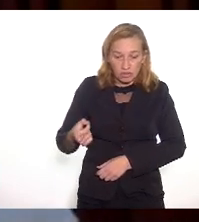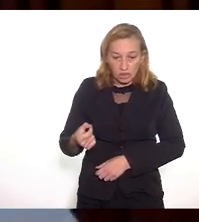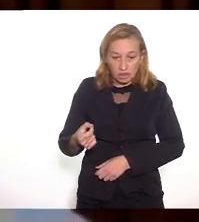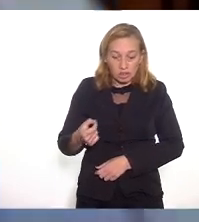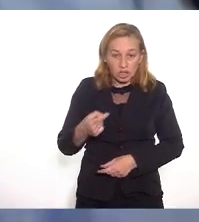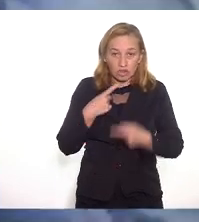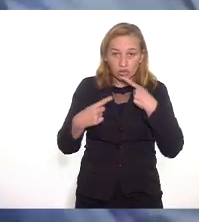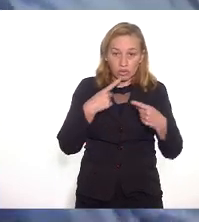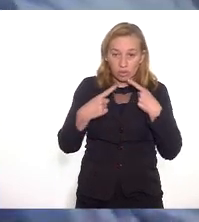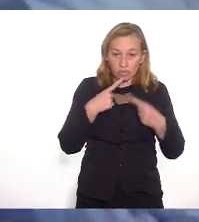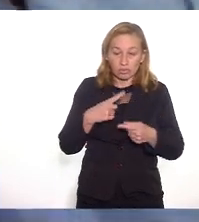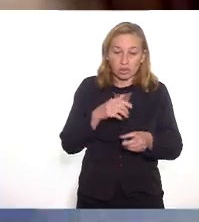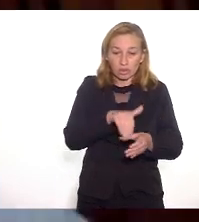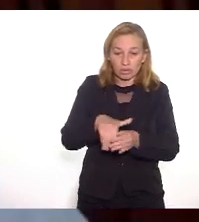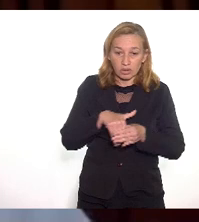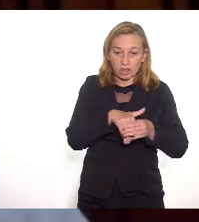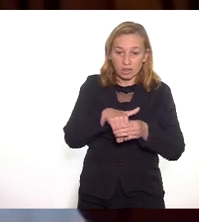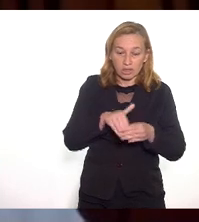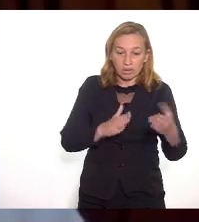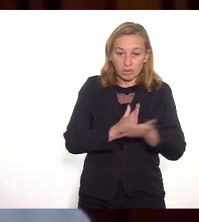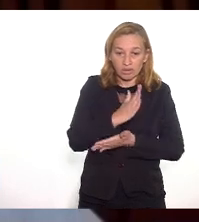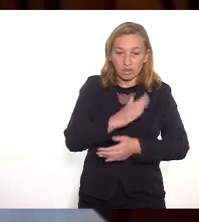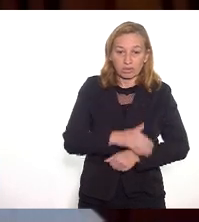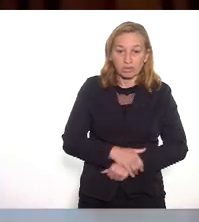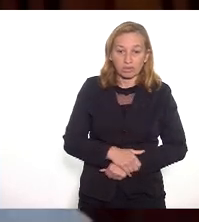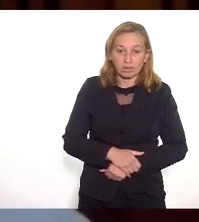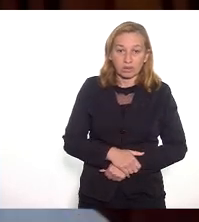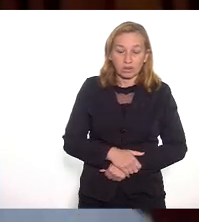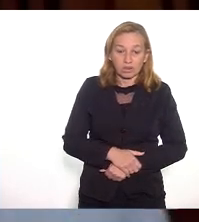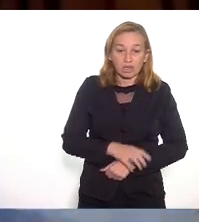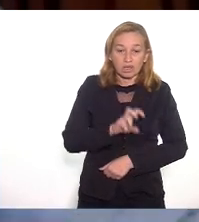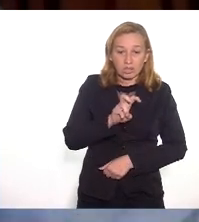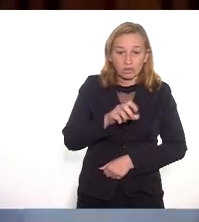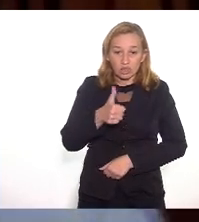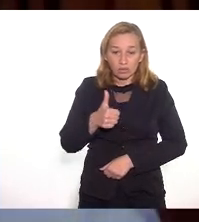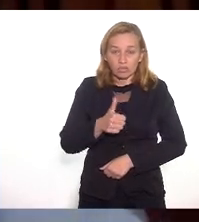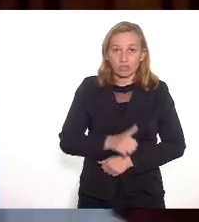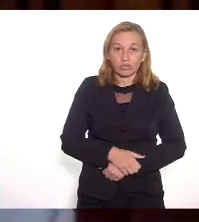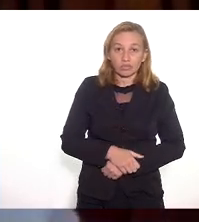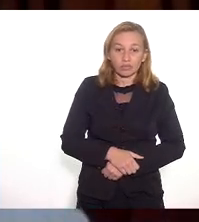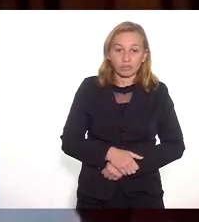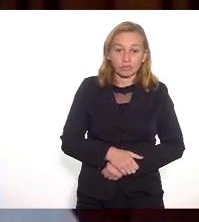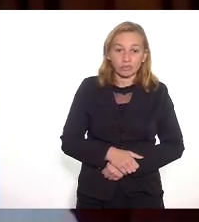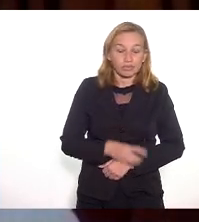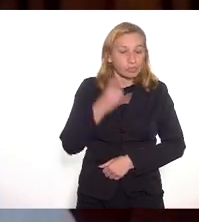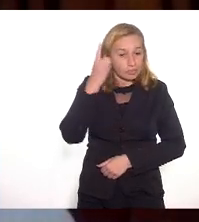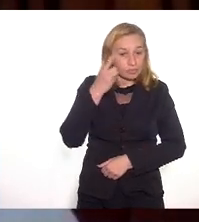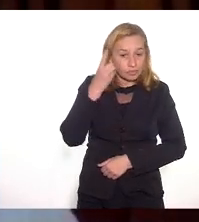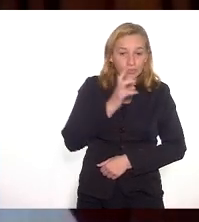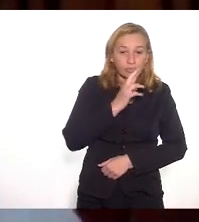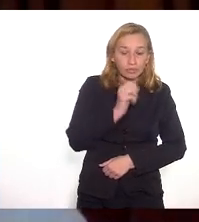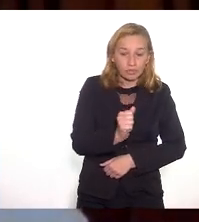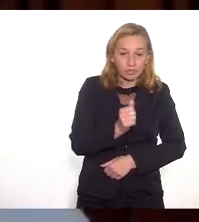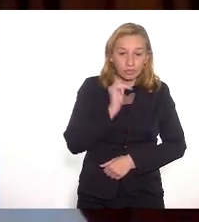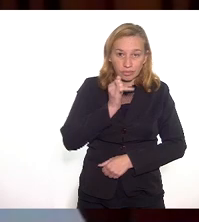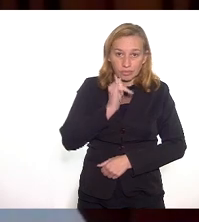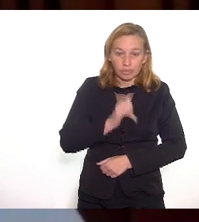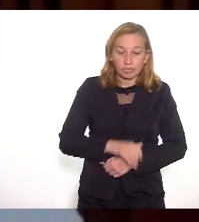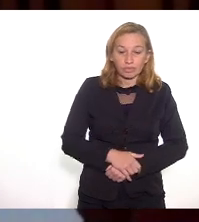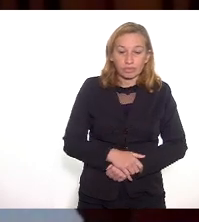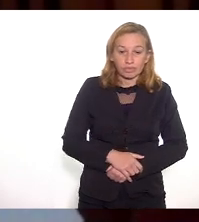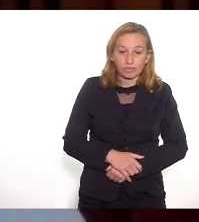em discussão, em votação, aprovado. 51. Deputado Rodrigo Amorim, relator.